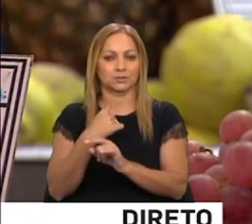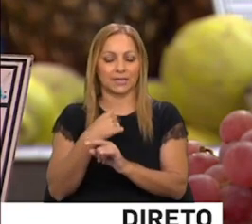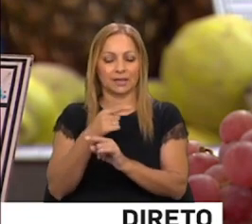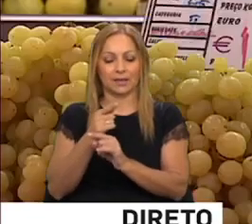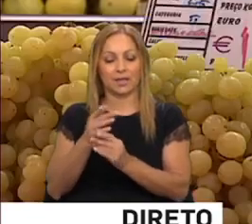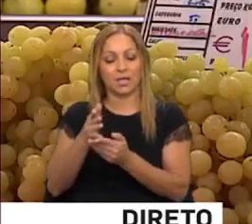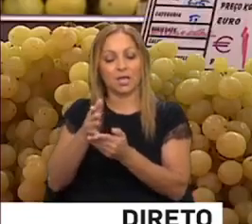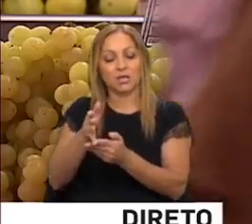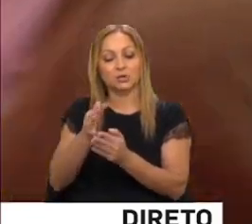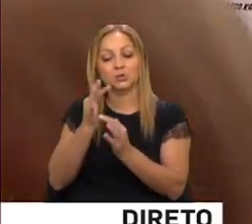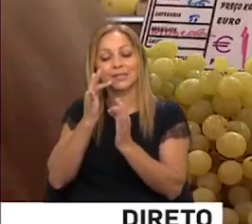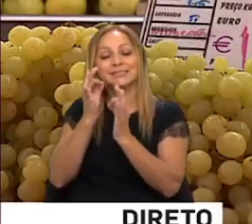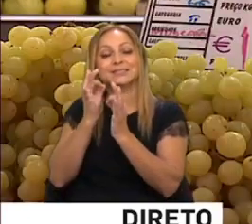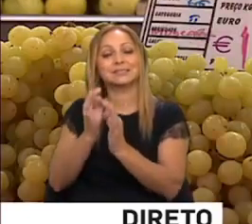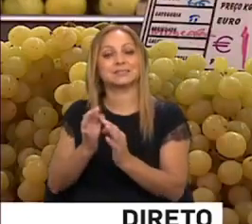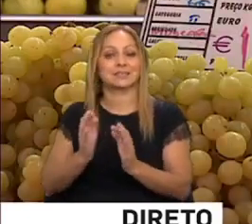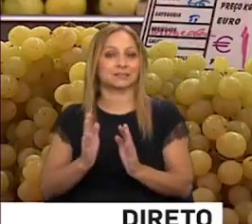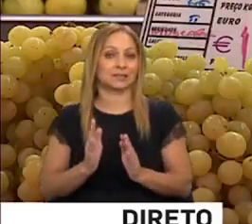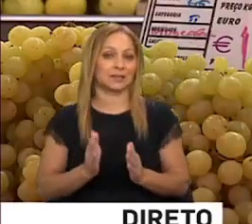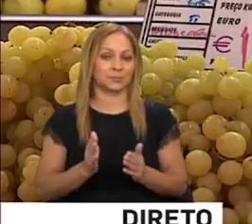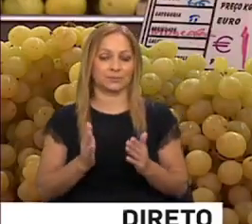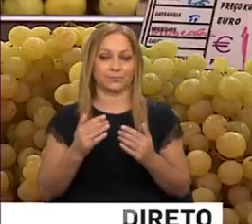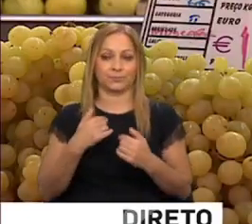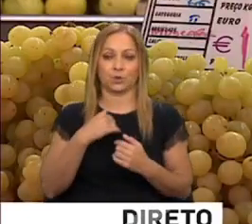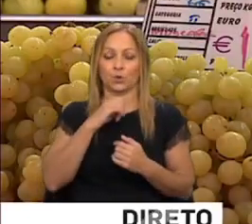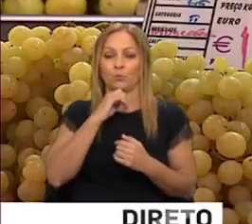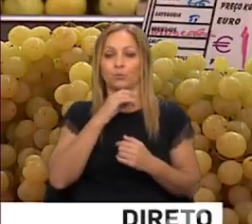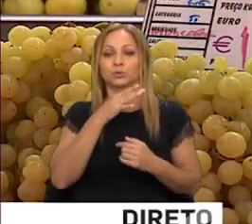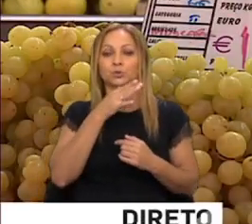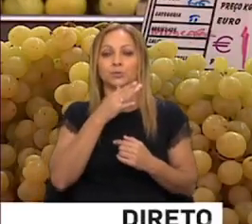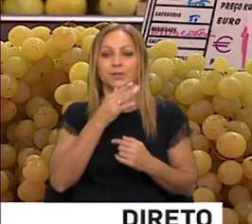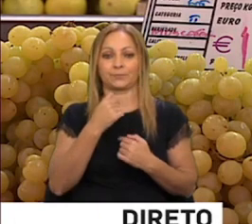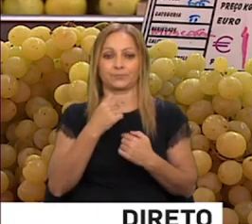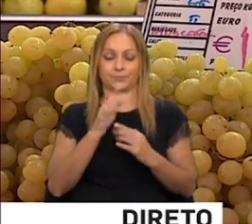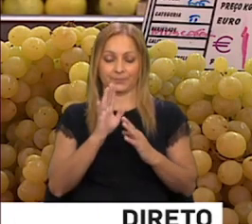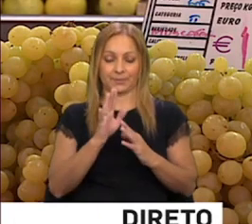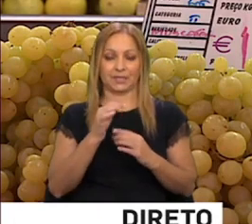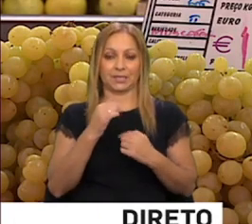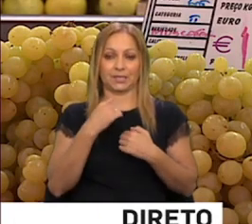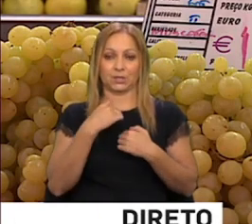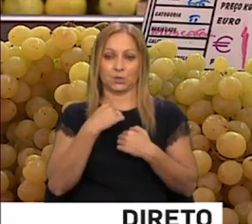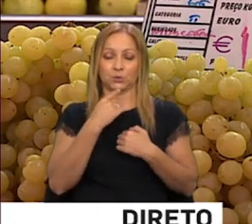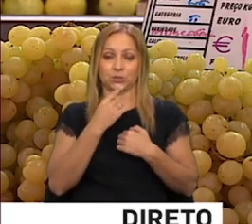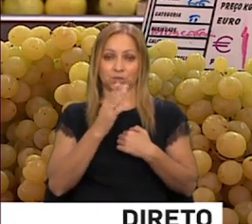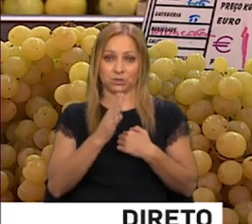e o que é que esta é quando a finalidade quer dizer posso começar pelo que é que não